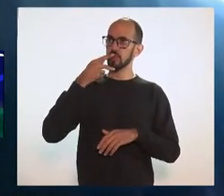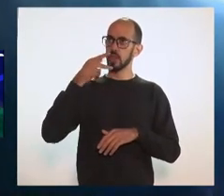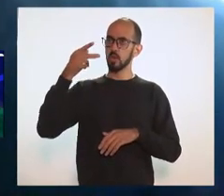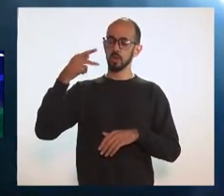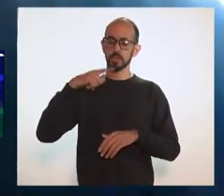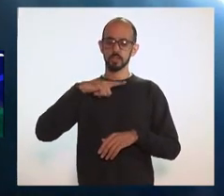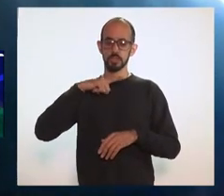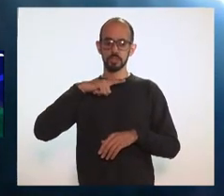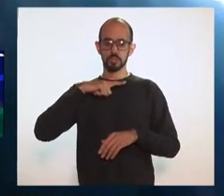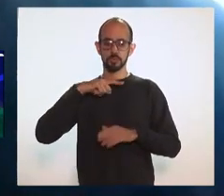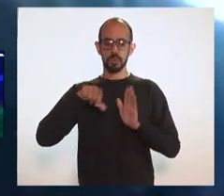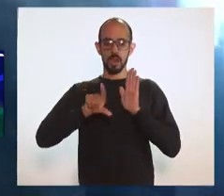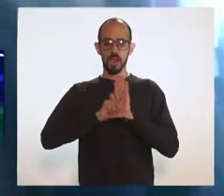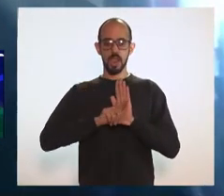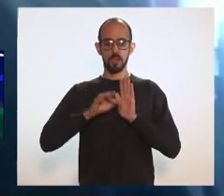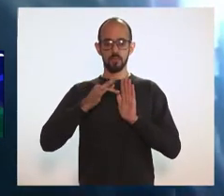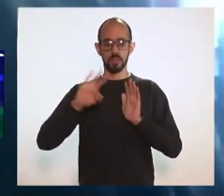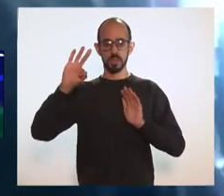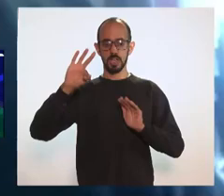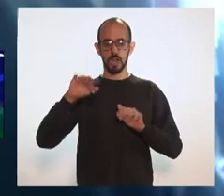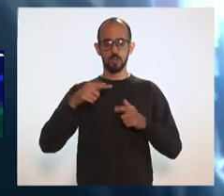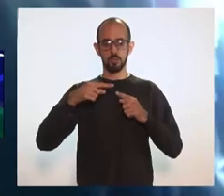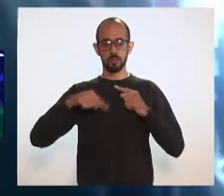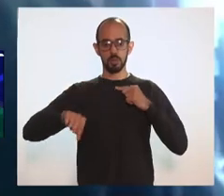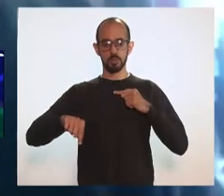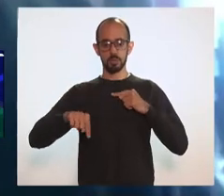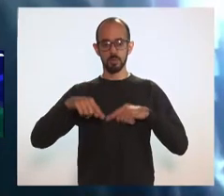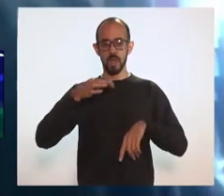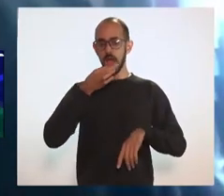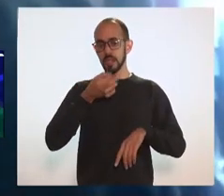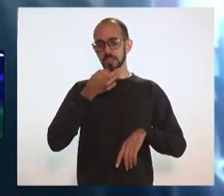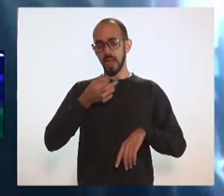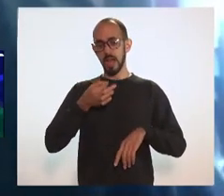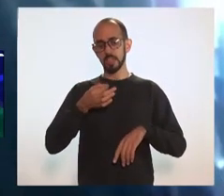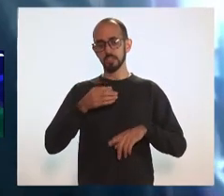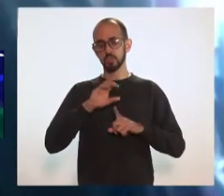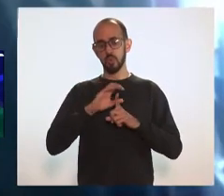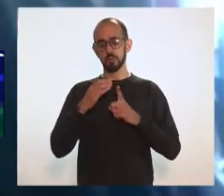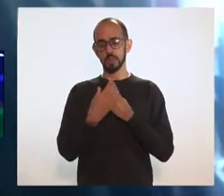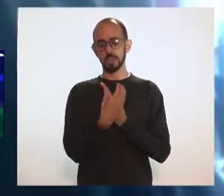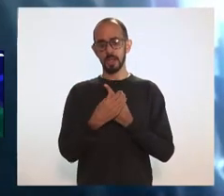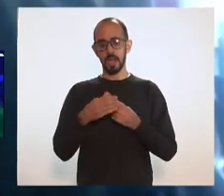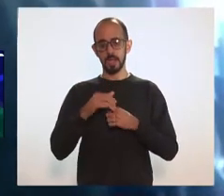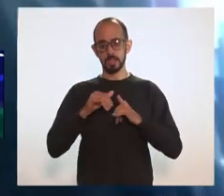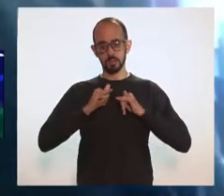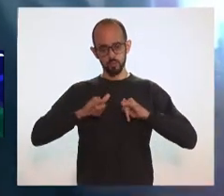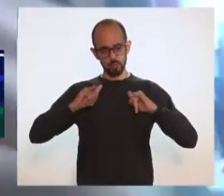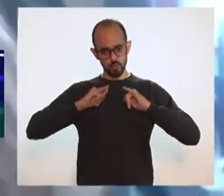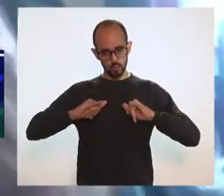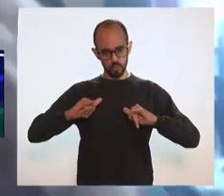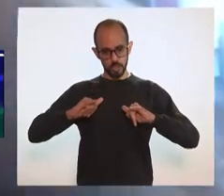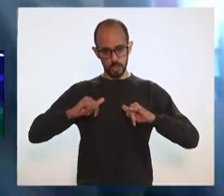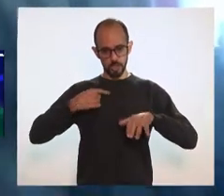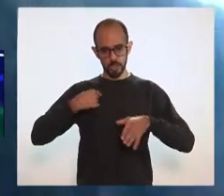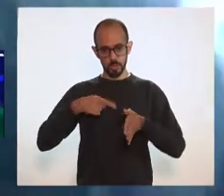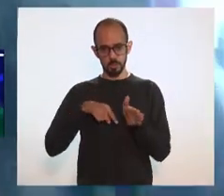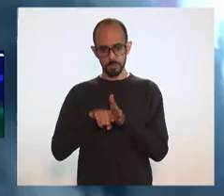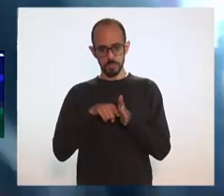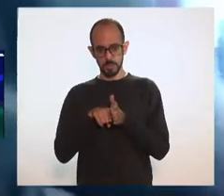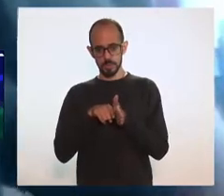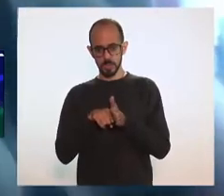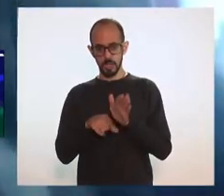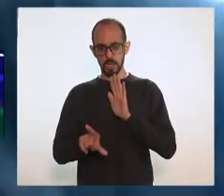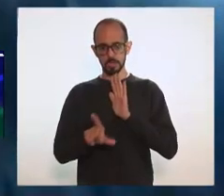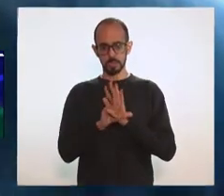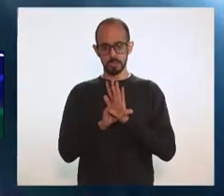federal que proibia as rádios comunitárias de veicularem isso. Eu pesquisei as leis federais